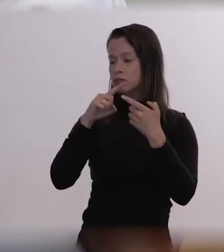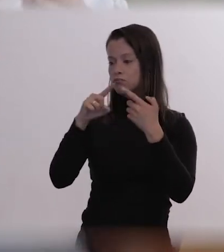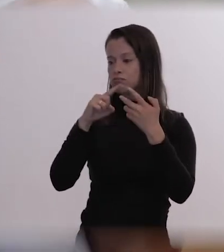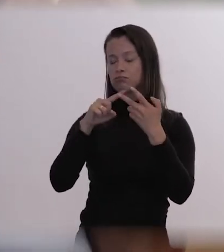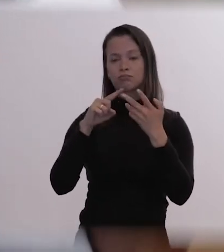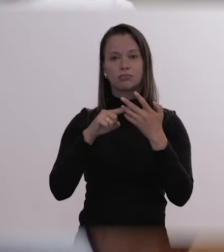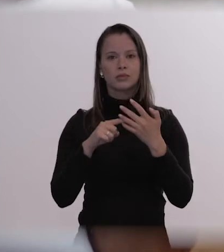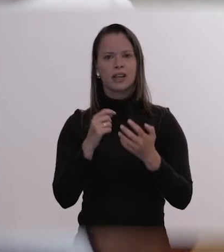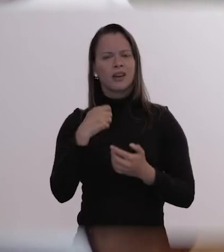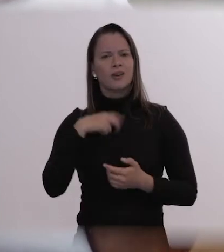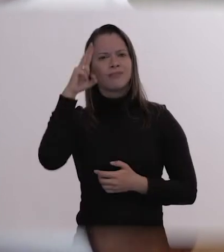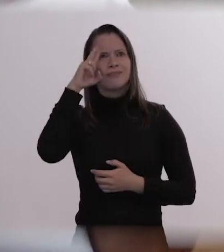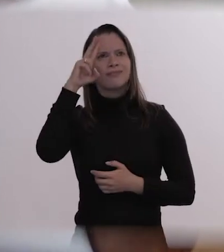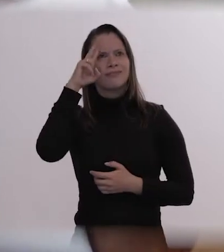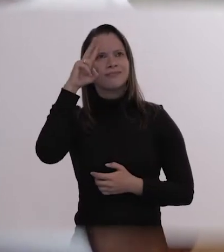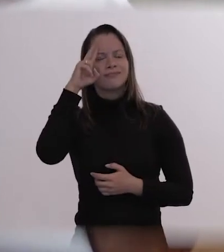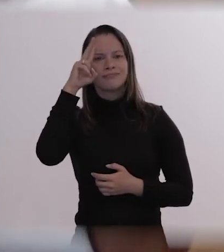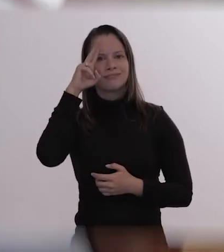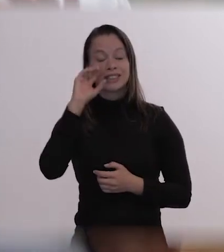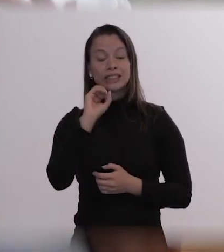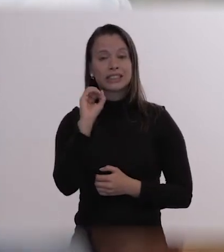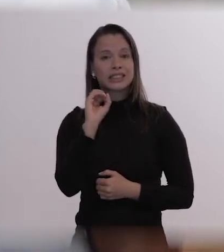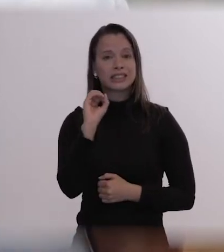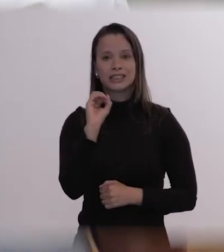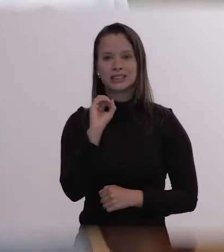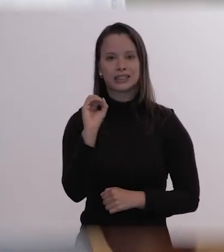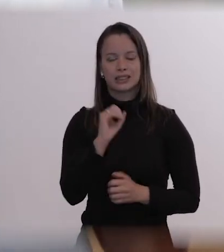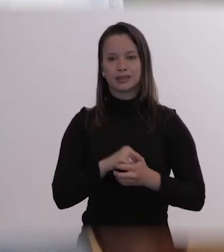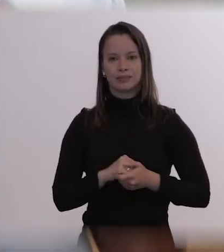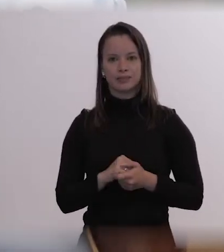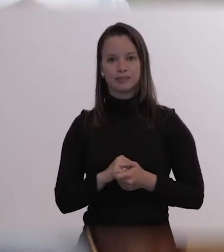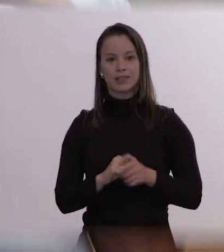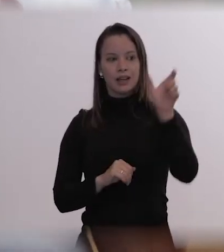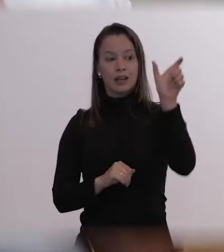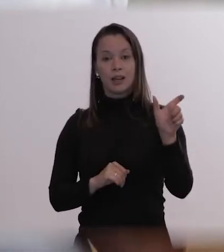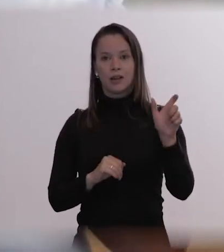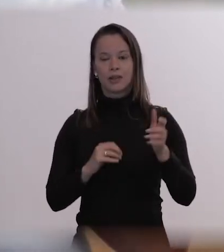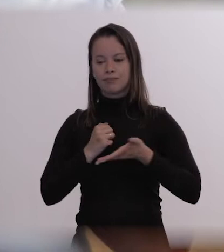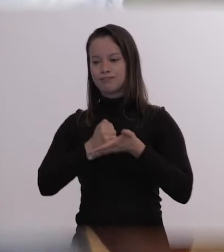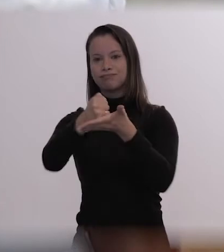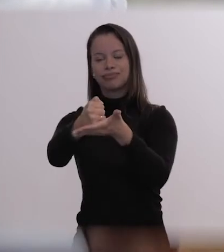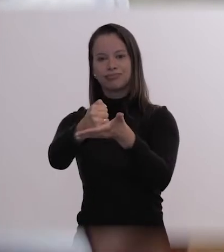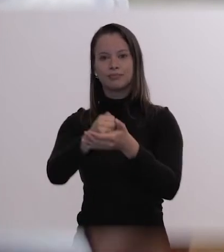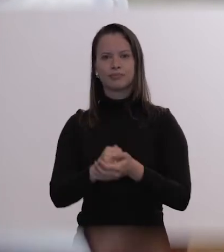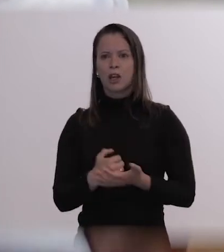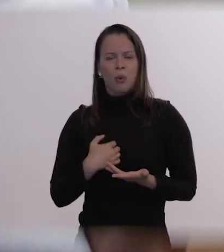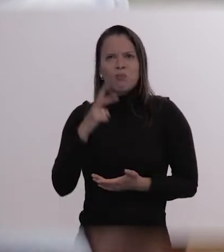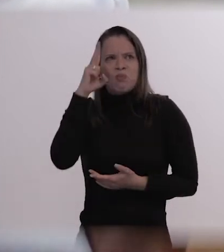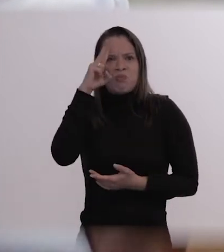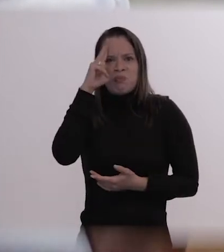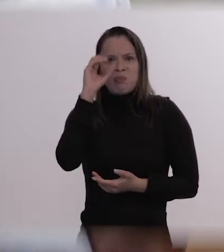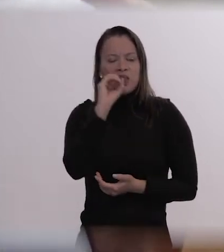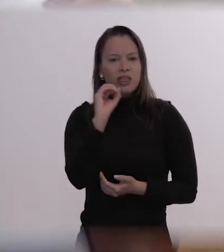sido, se eu não me lembrava de tal coisa, quem que foi me socorrer, assim, exatamente